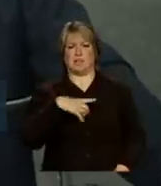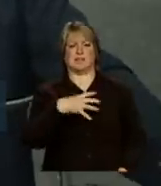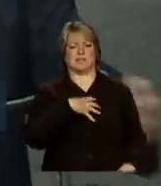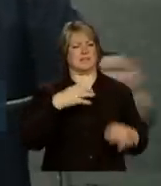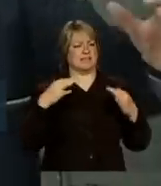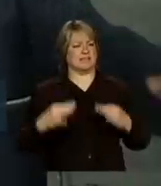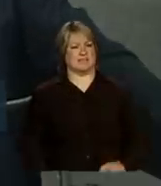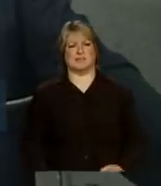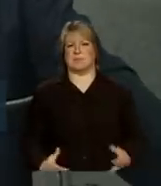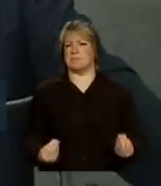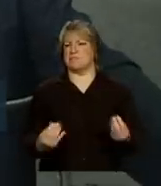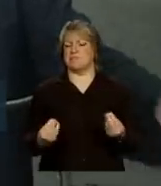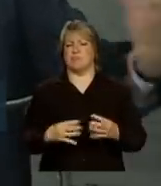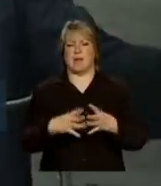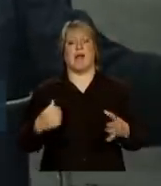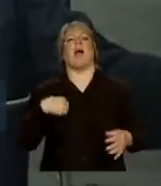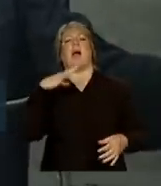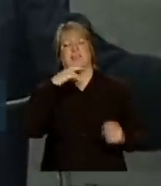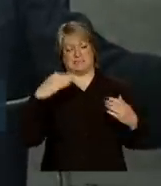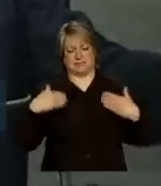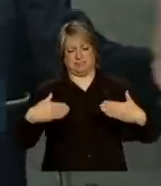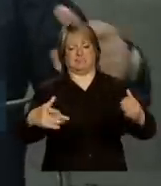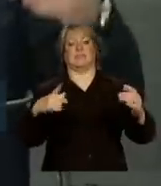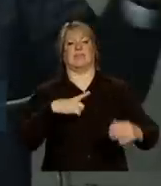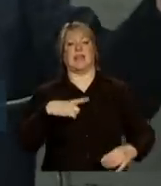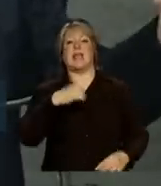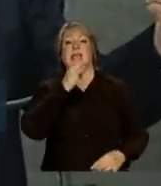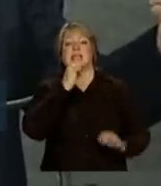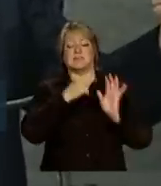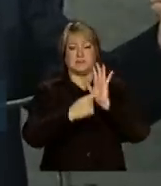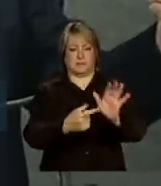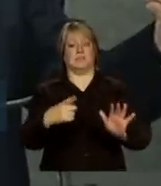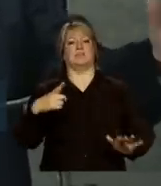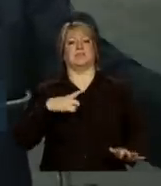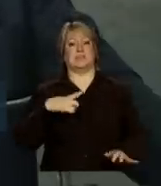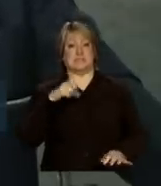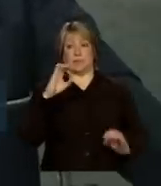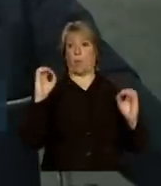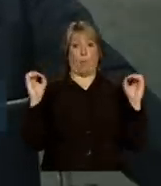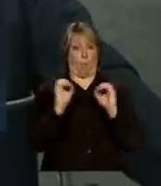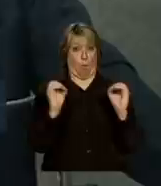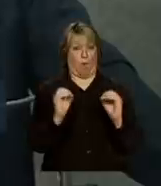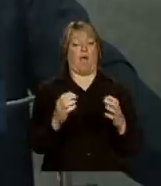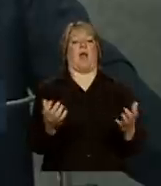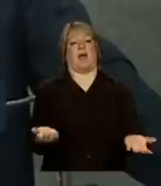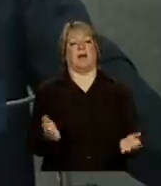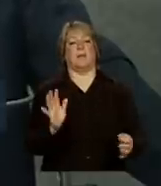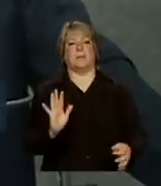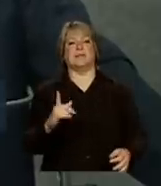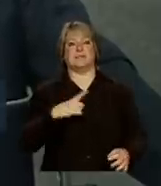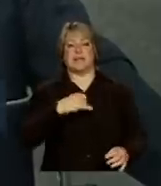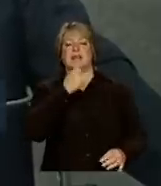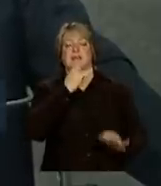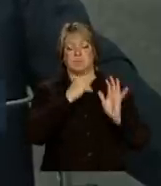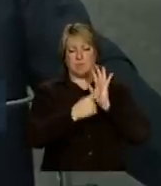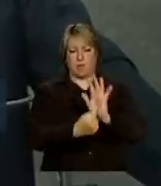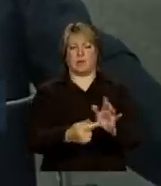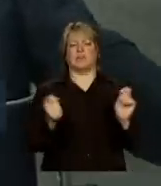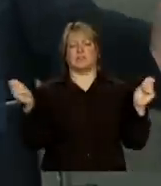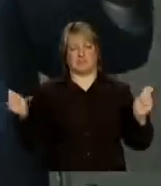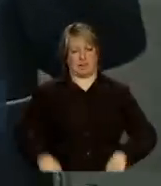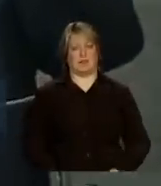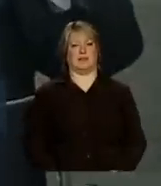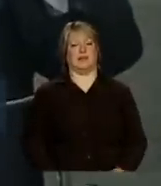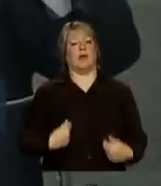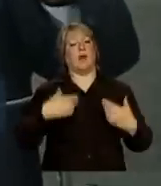enormes acho que tem avanço e tem exemplos se nós não tivéssemos nenhum Exemplo né são exemplos que mostram que é possível